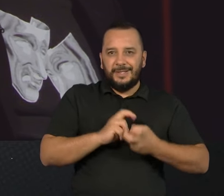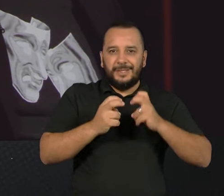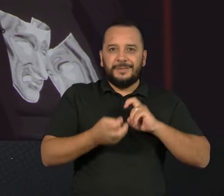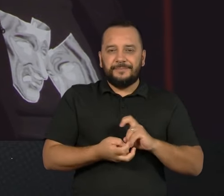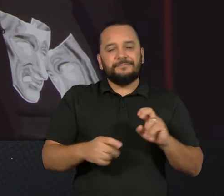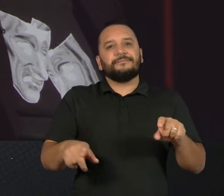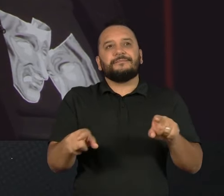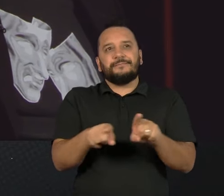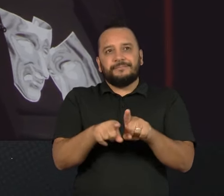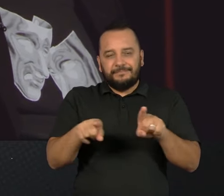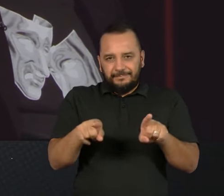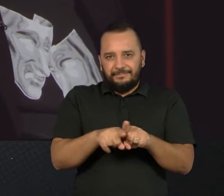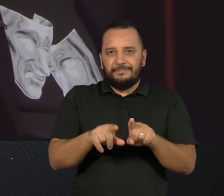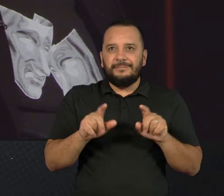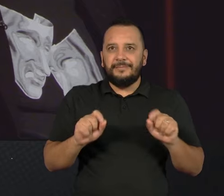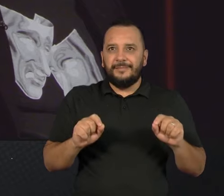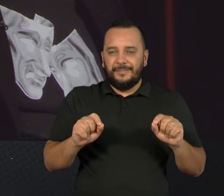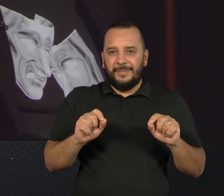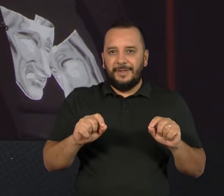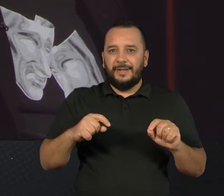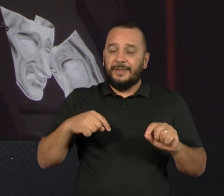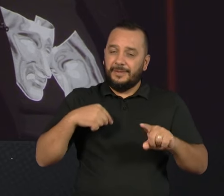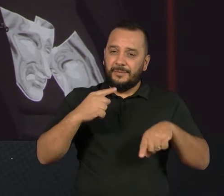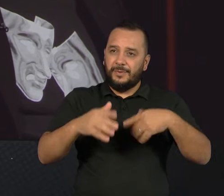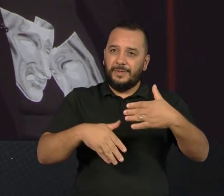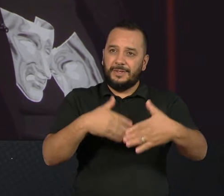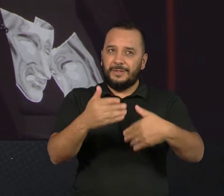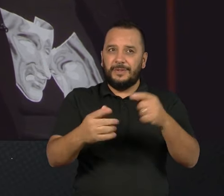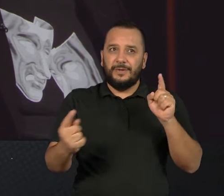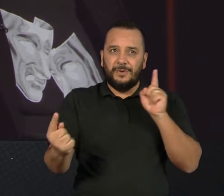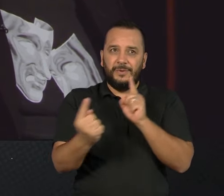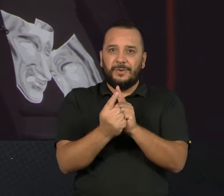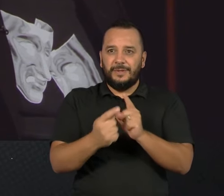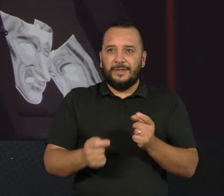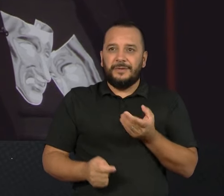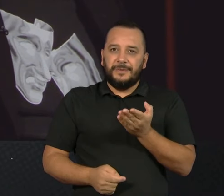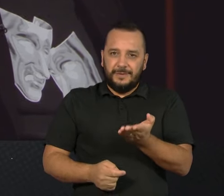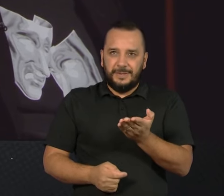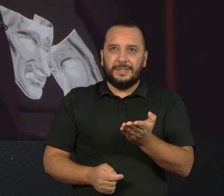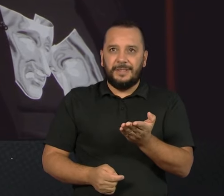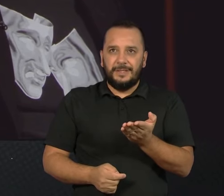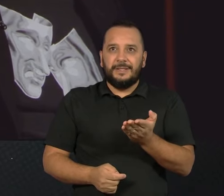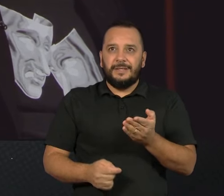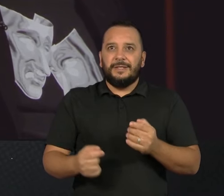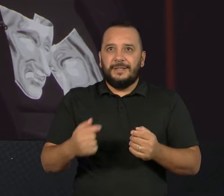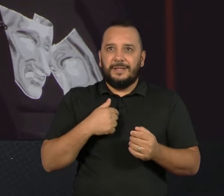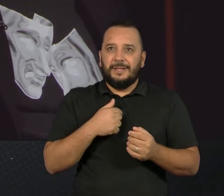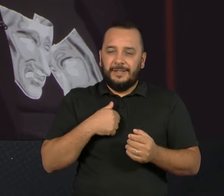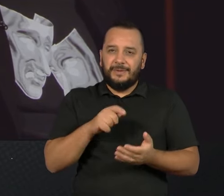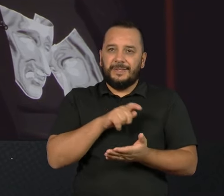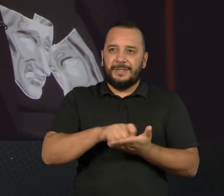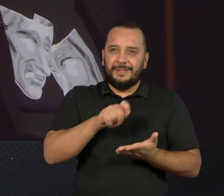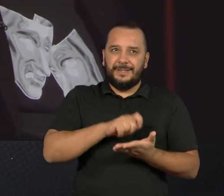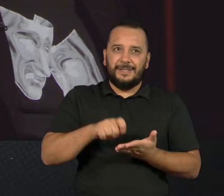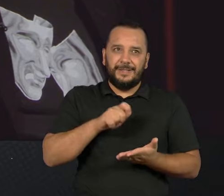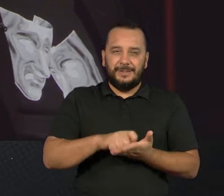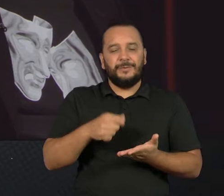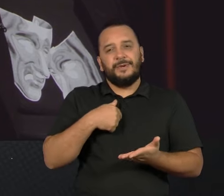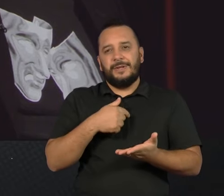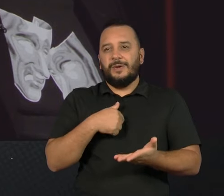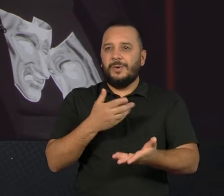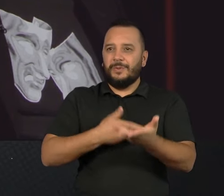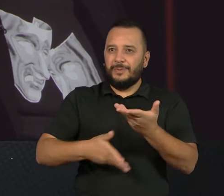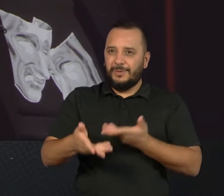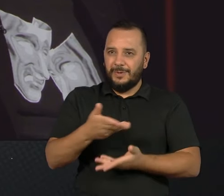mais pra frente a gente se reencontra, a gente troca, eu falo que eu escrevo, fazemos